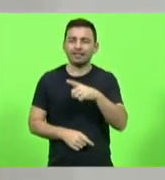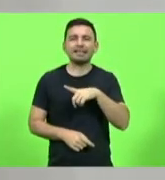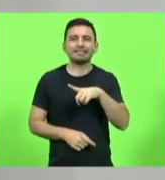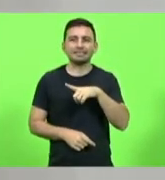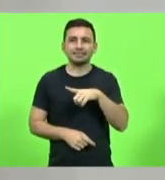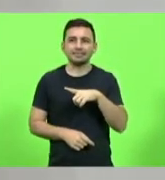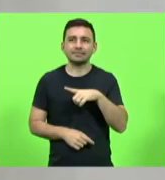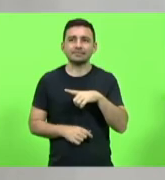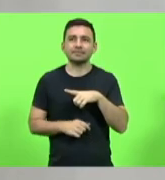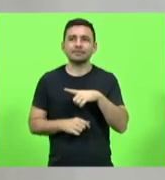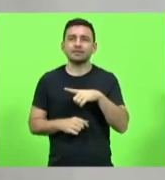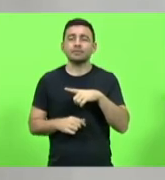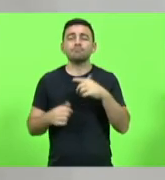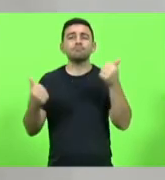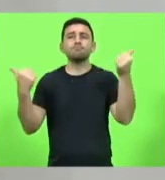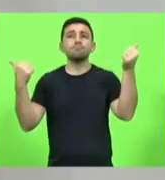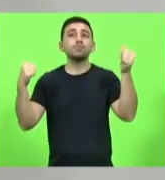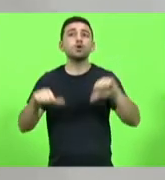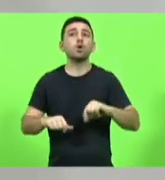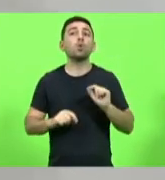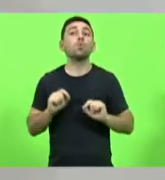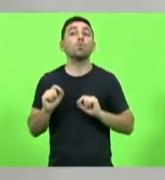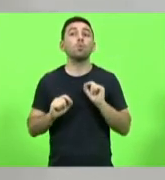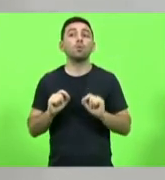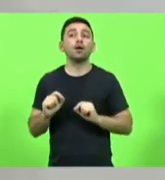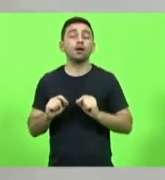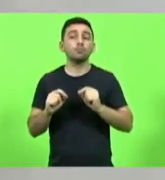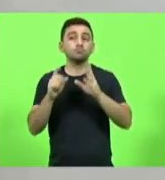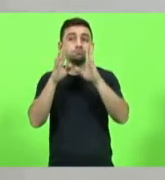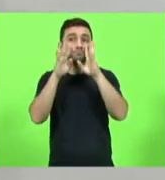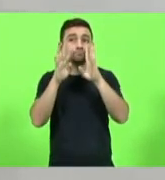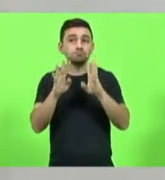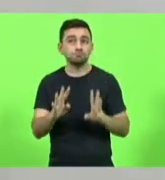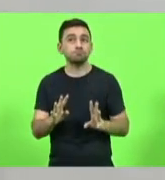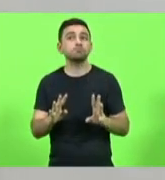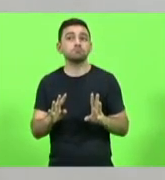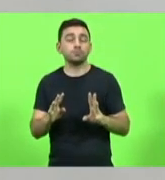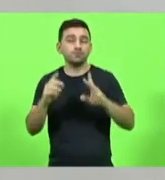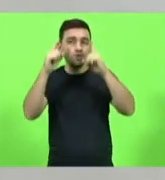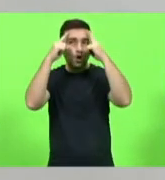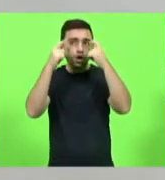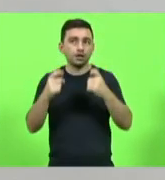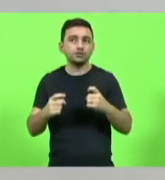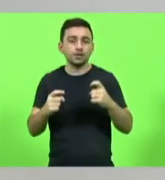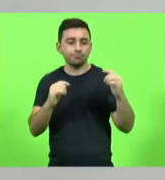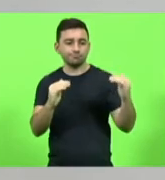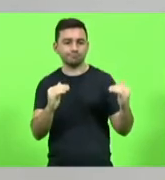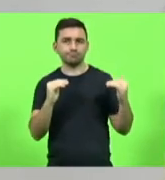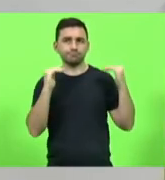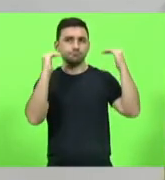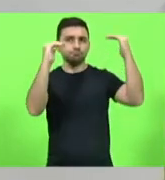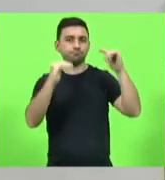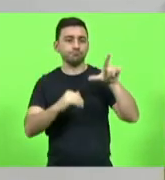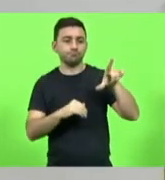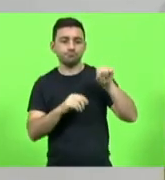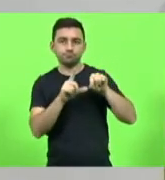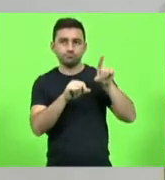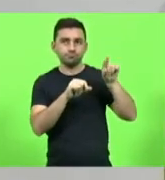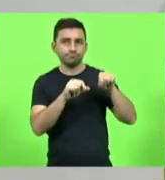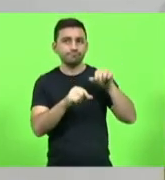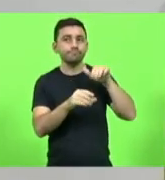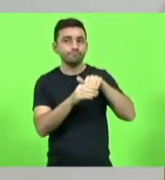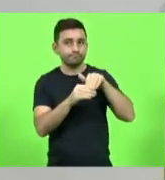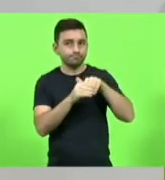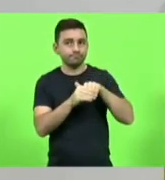ainda mais nefasto quando assistimos essa violência a partir de autoridades eleitas